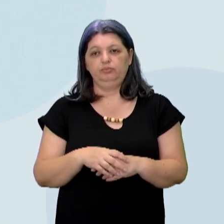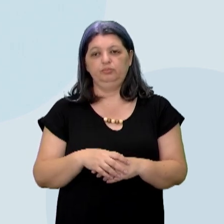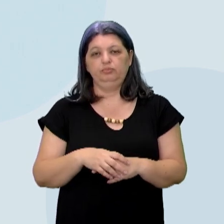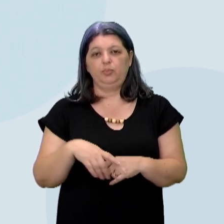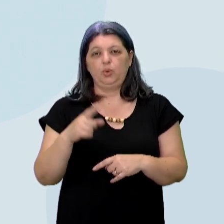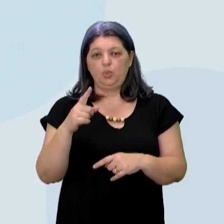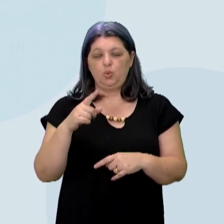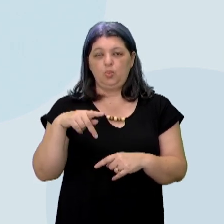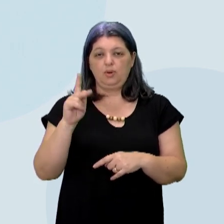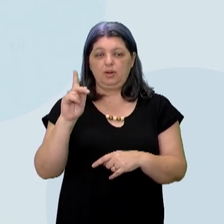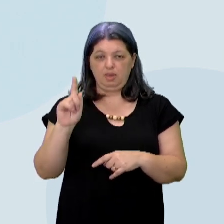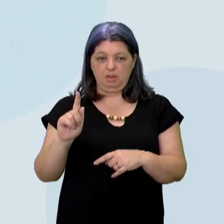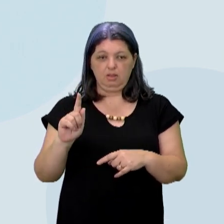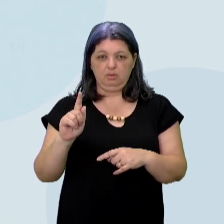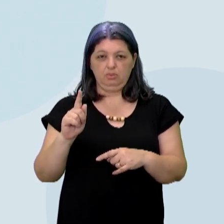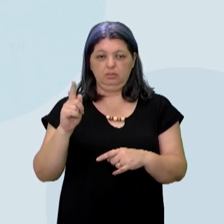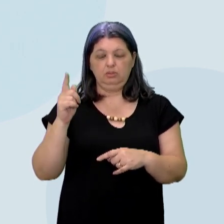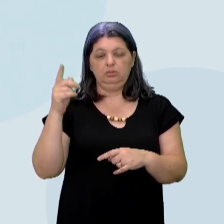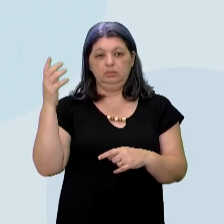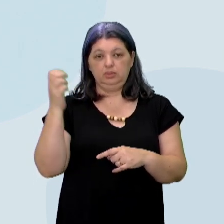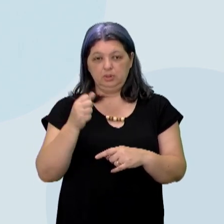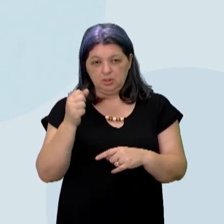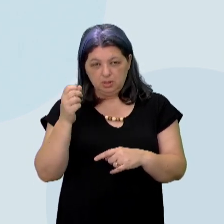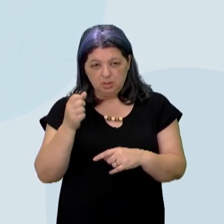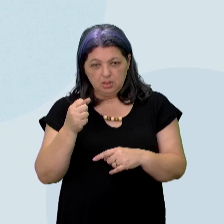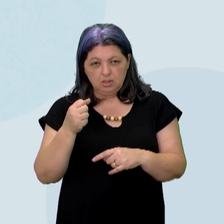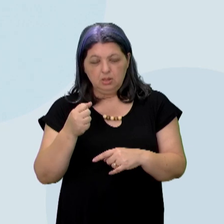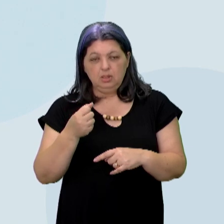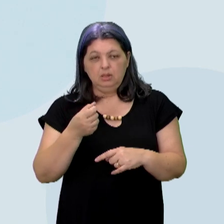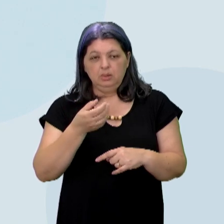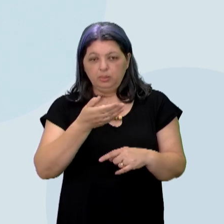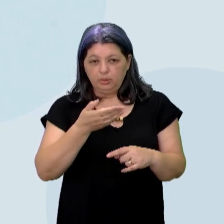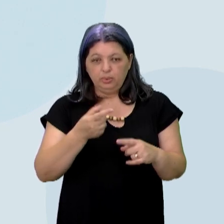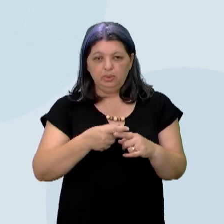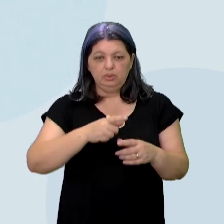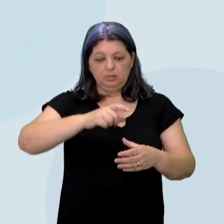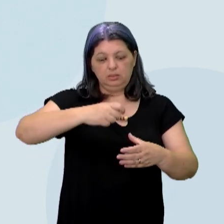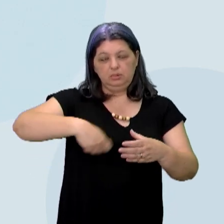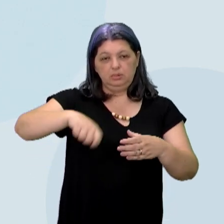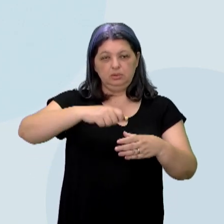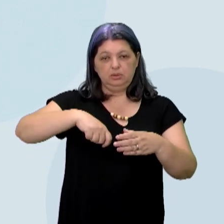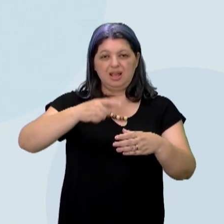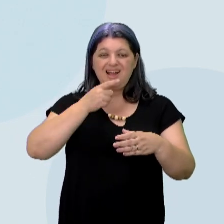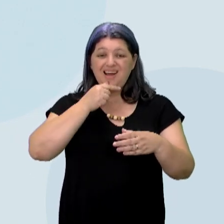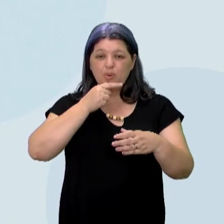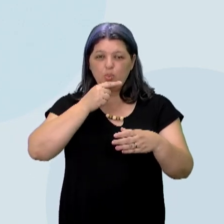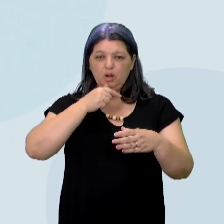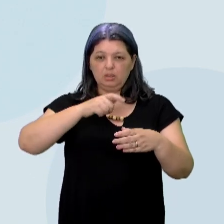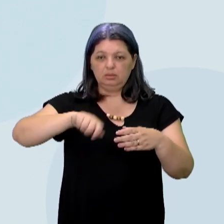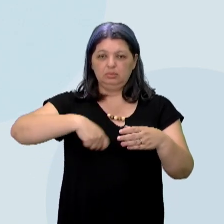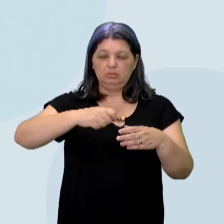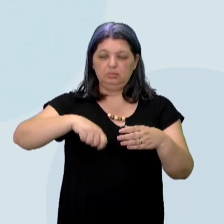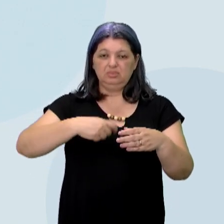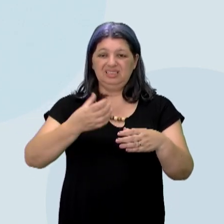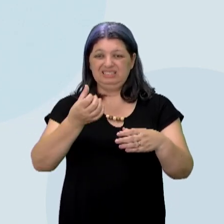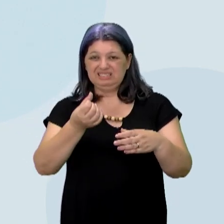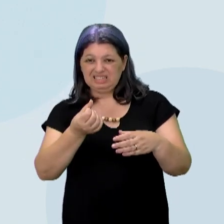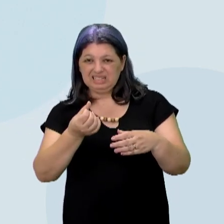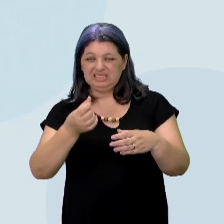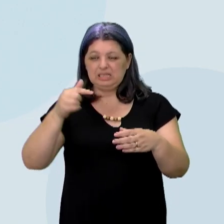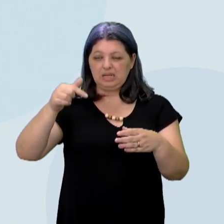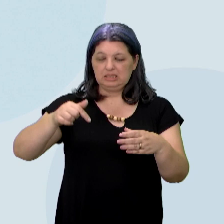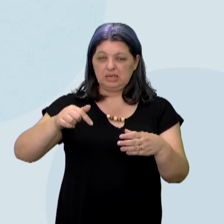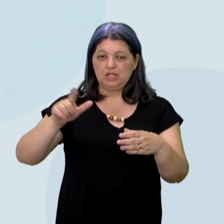de leite em pó com água adicionada permite obter 6 a 7 litros